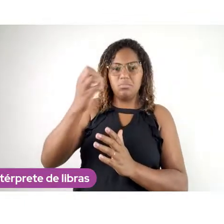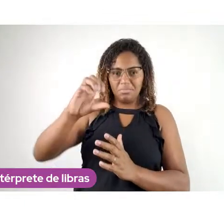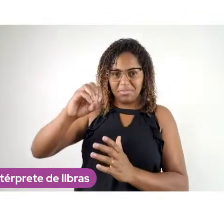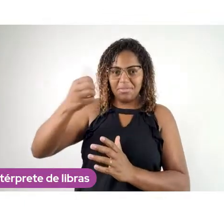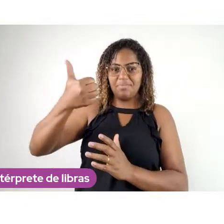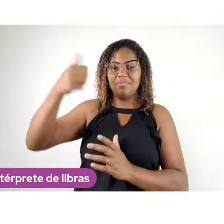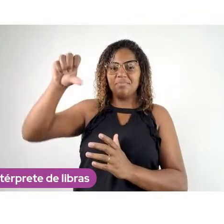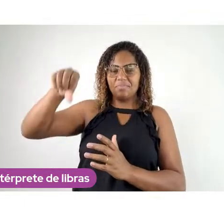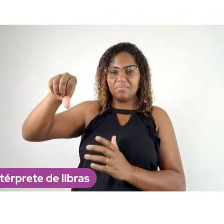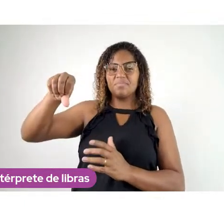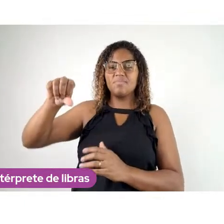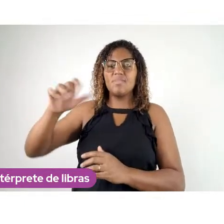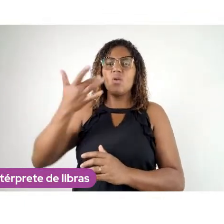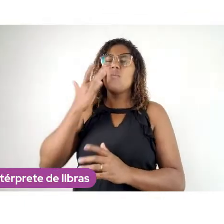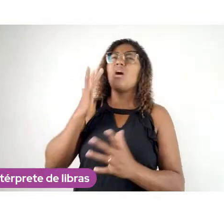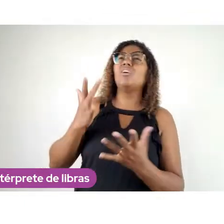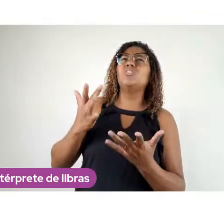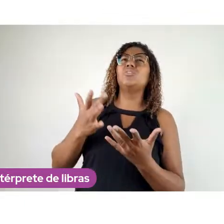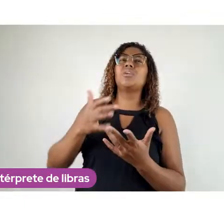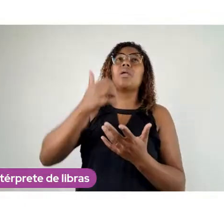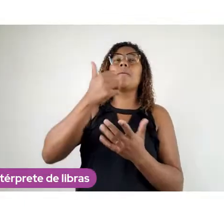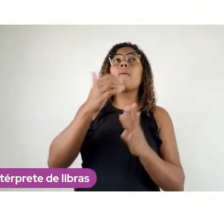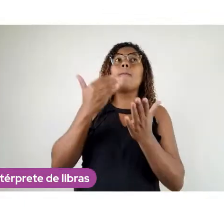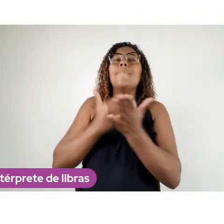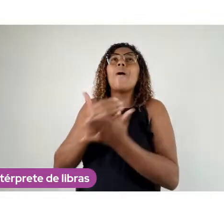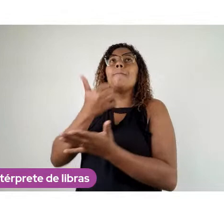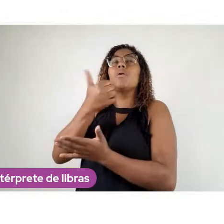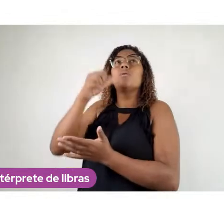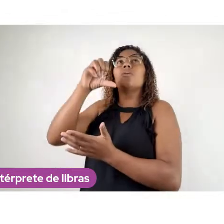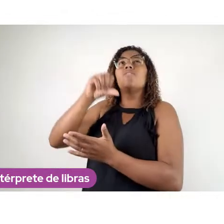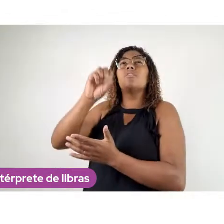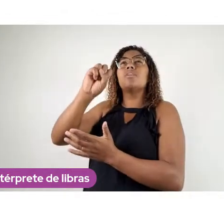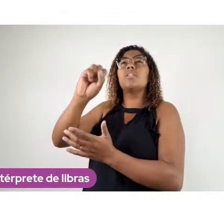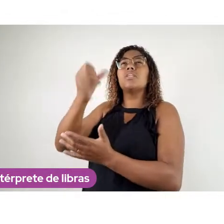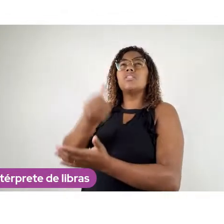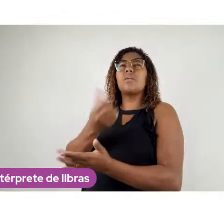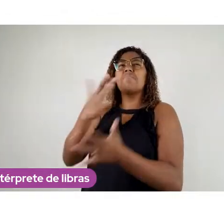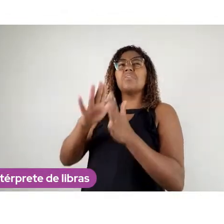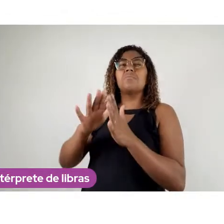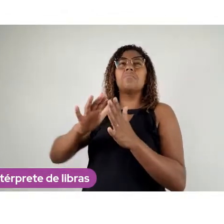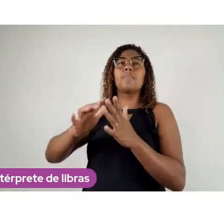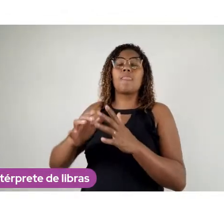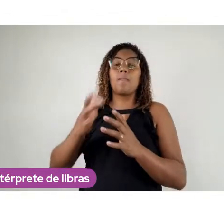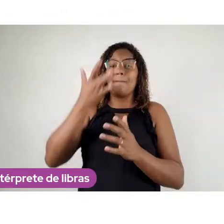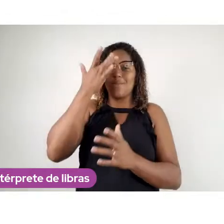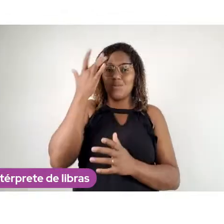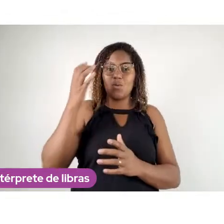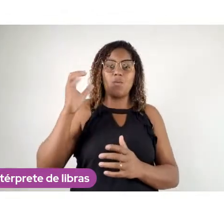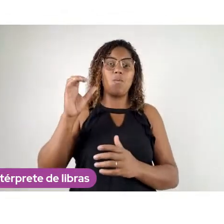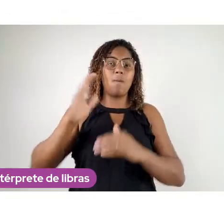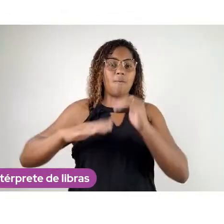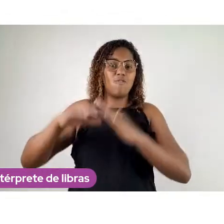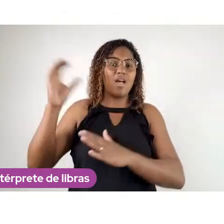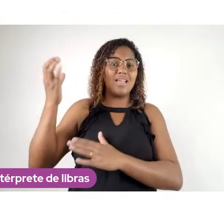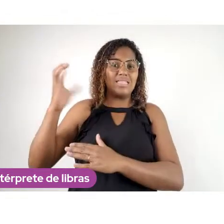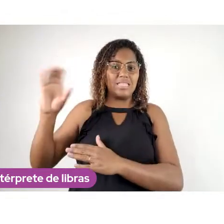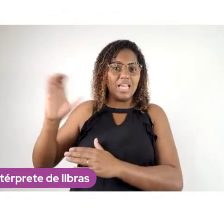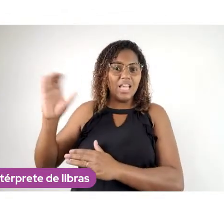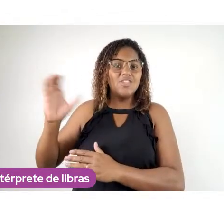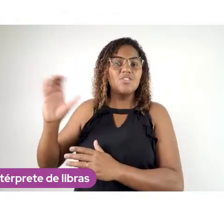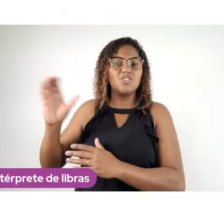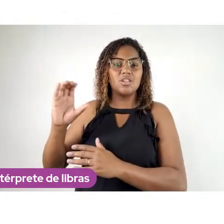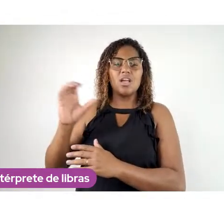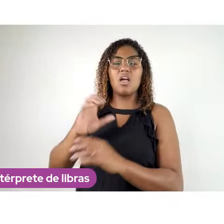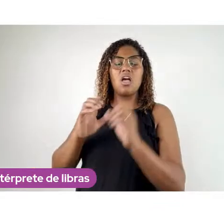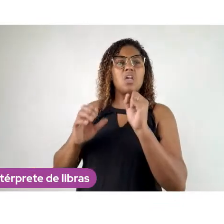Acho que em 1896, mais ou menos nessa data, um cientista sueco chamado Arrhenius, quem estuda